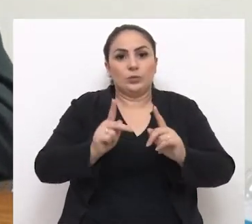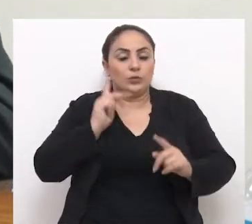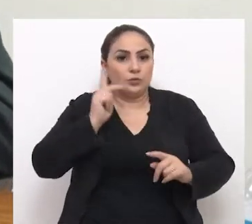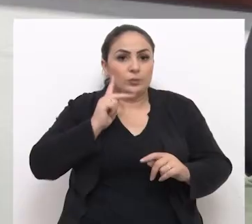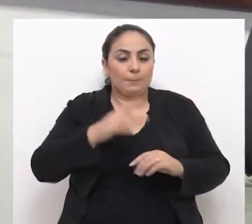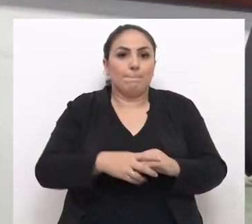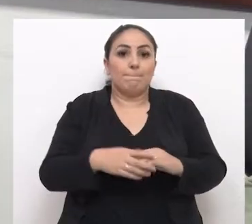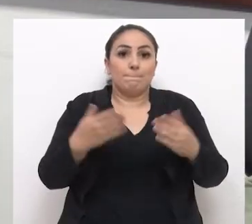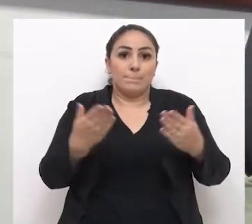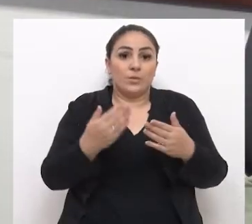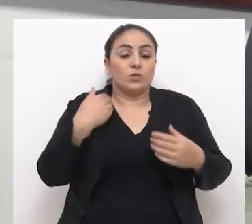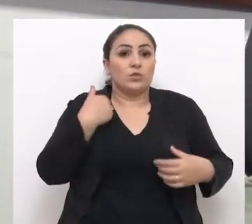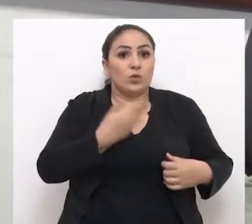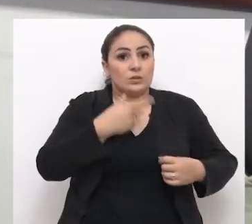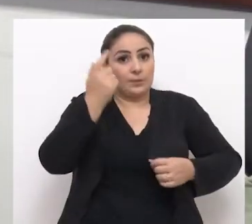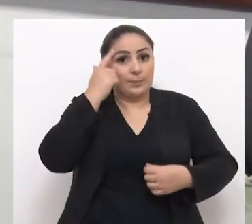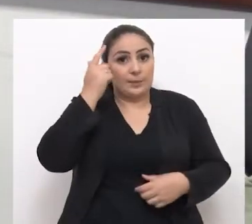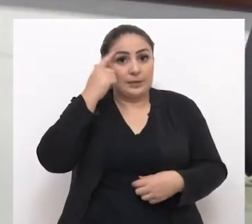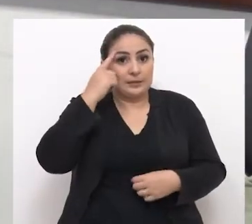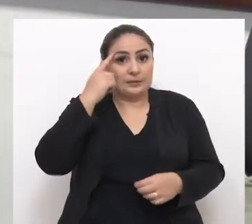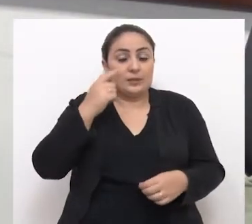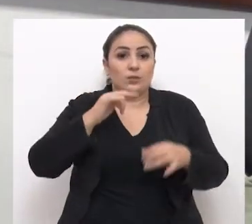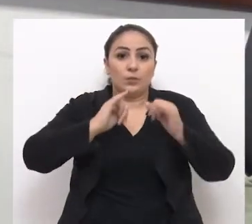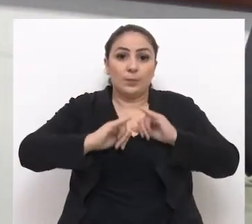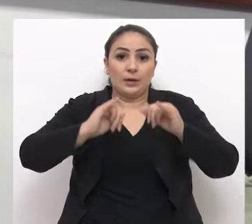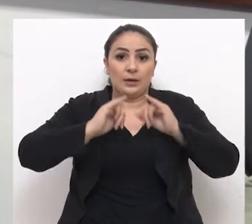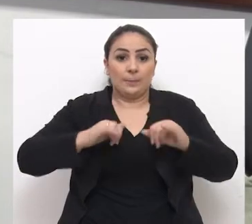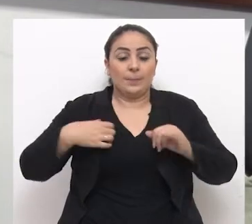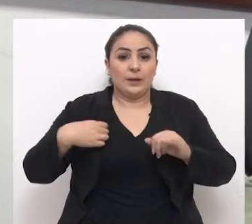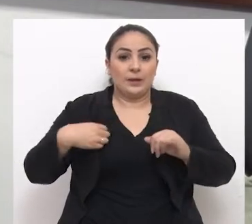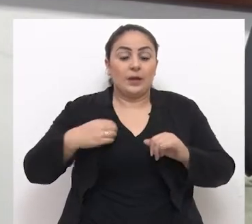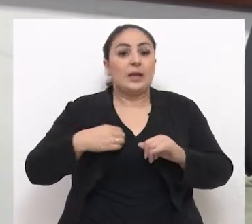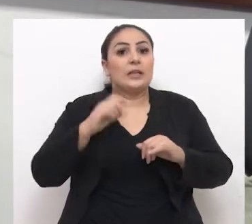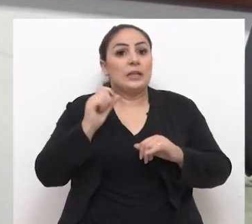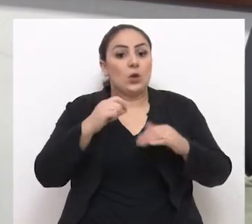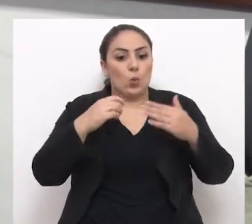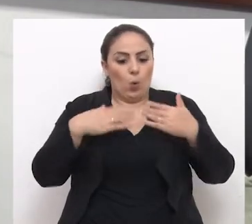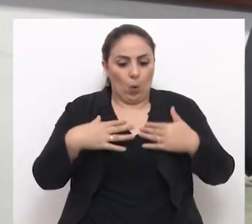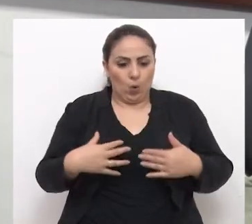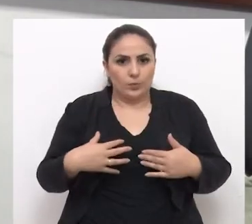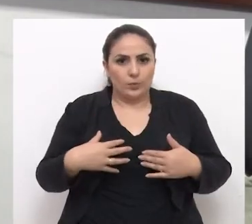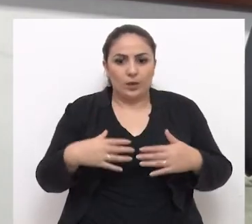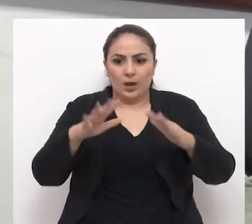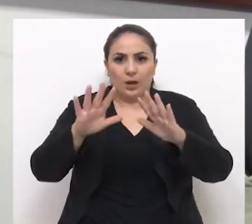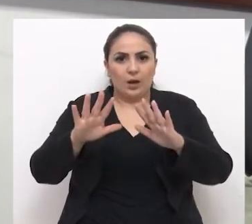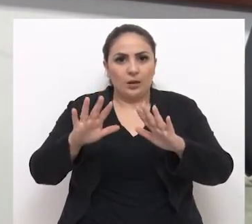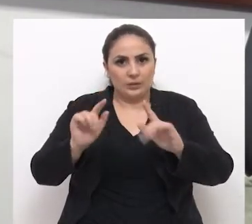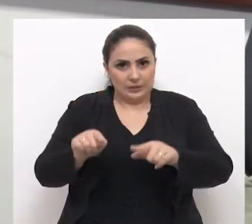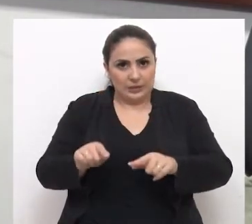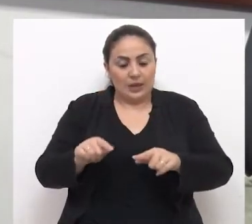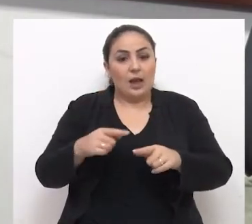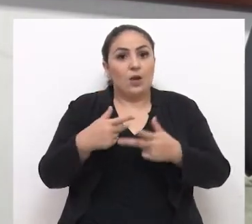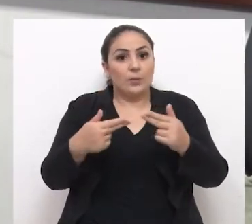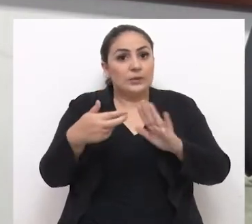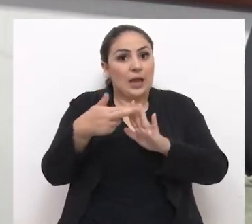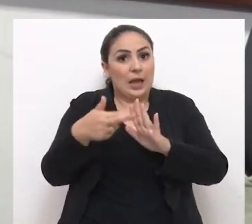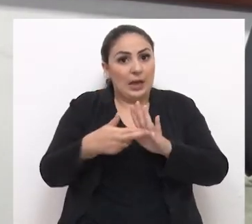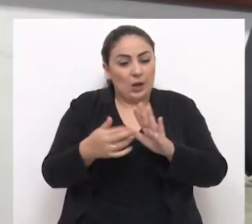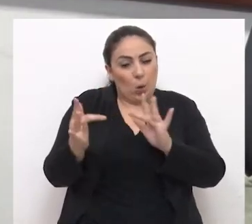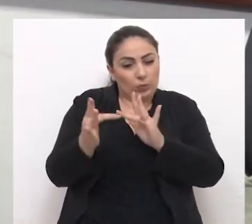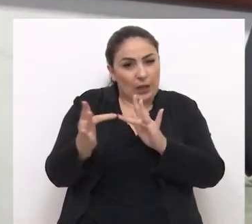adversários políticos. Hoje nós temos que pensar numa campanha em que o corpo a corpo tenha